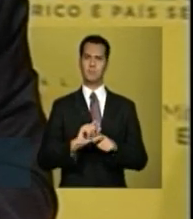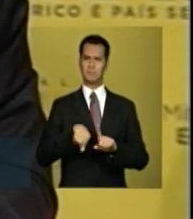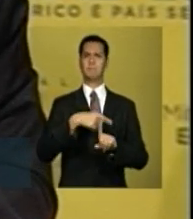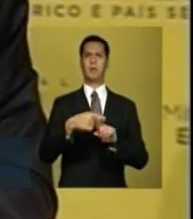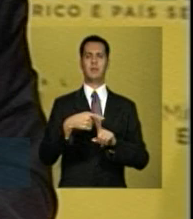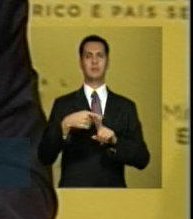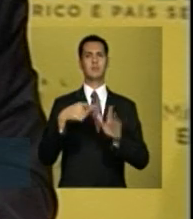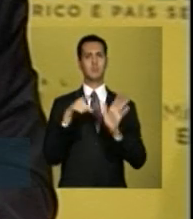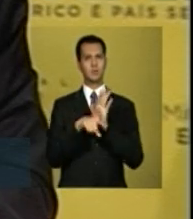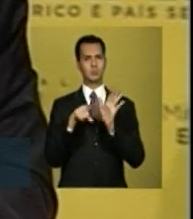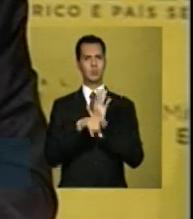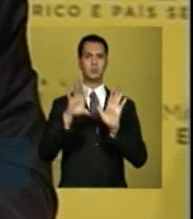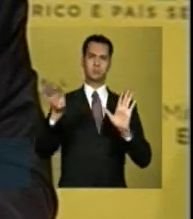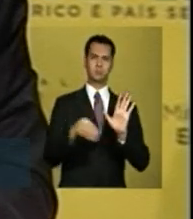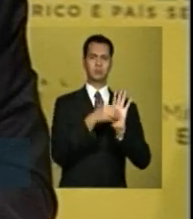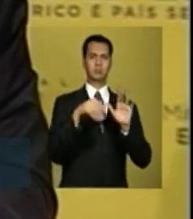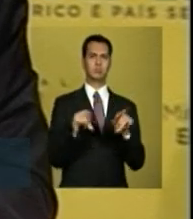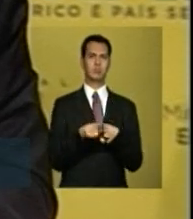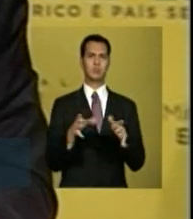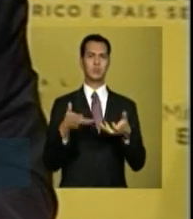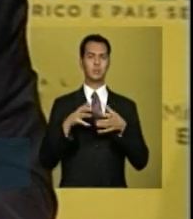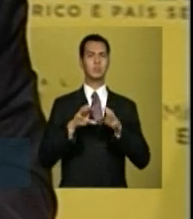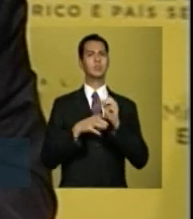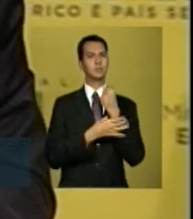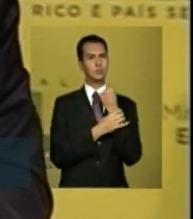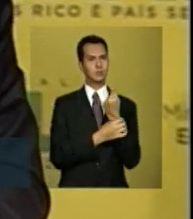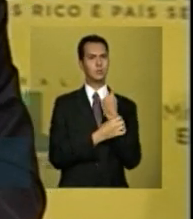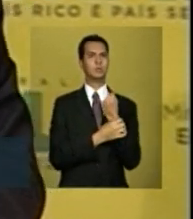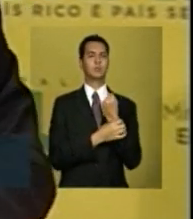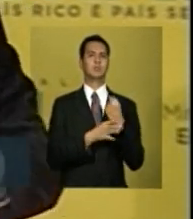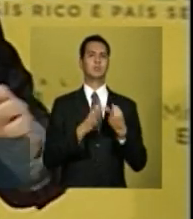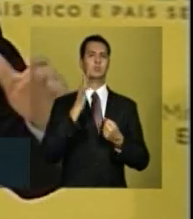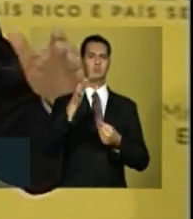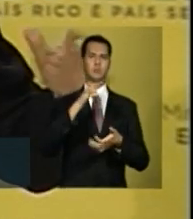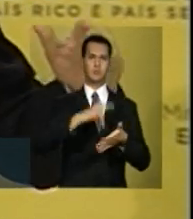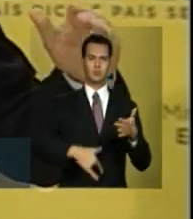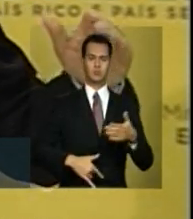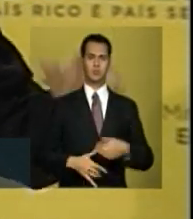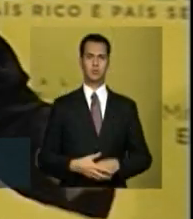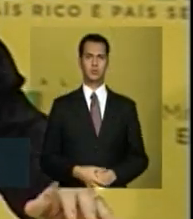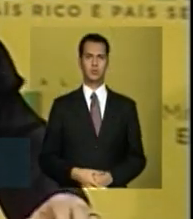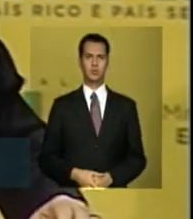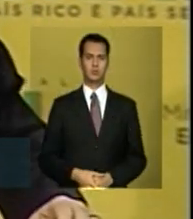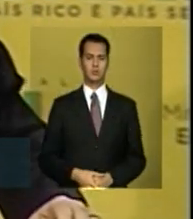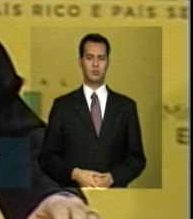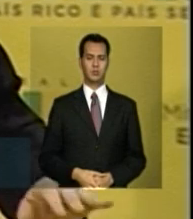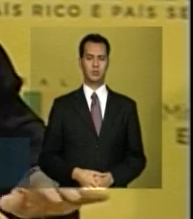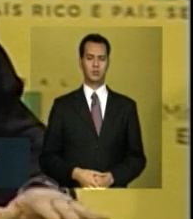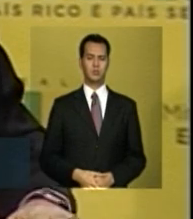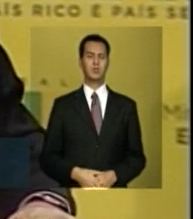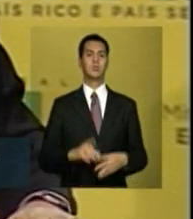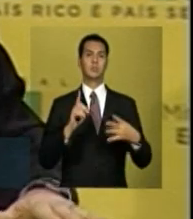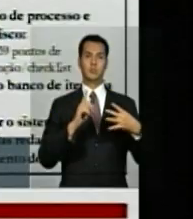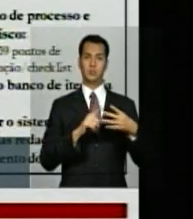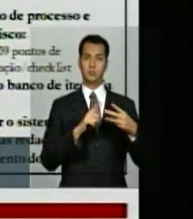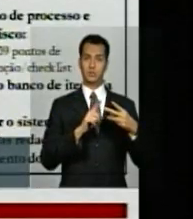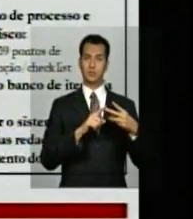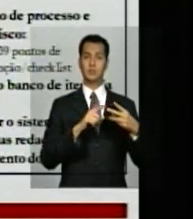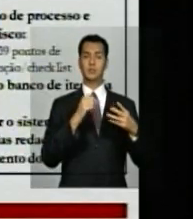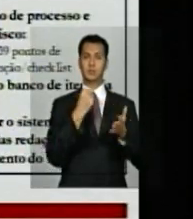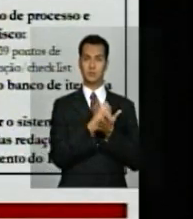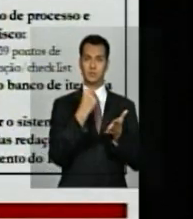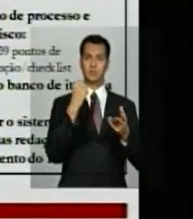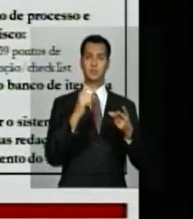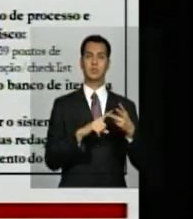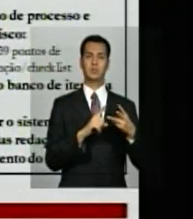consolidar essa segurança sistêmica para os futuros Enem então além da da certificação do processo de Gestão de Risco